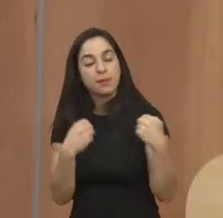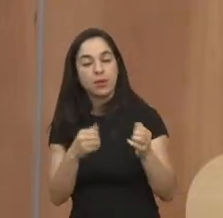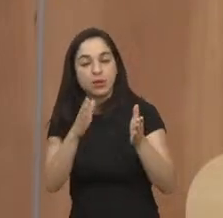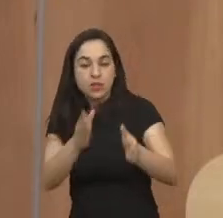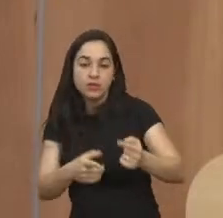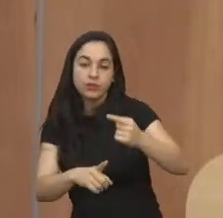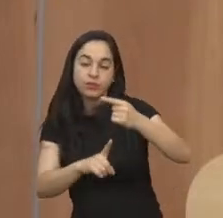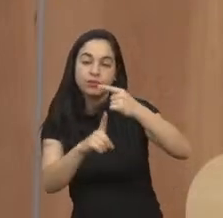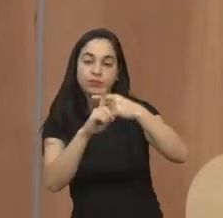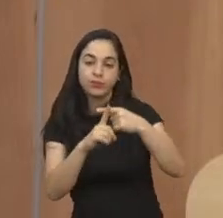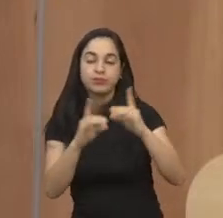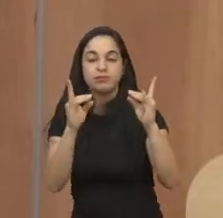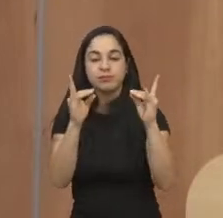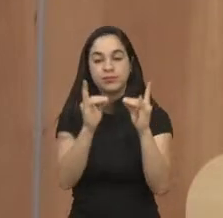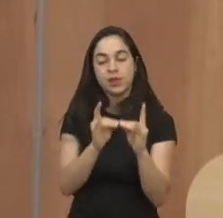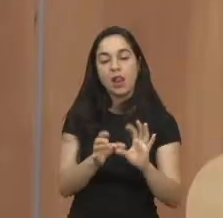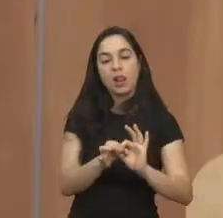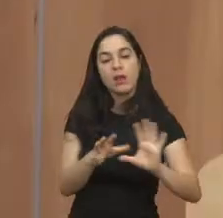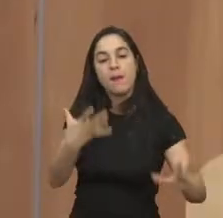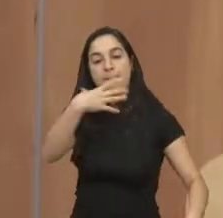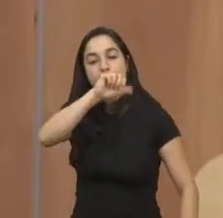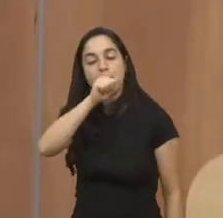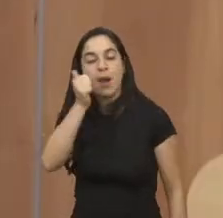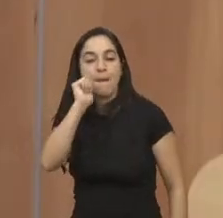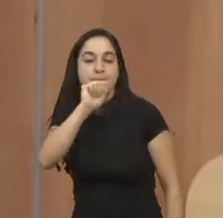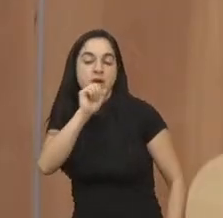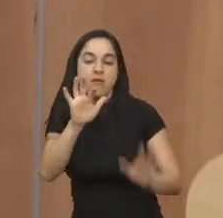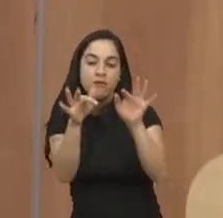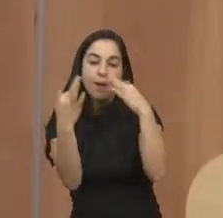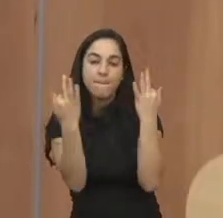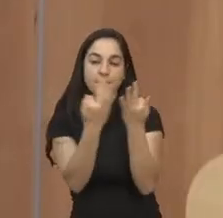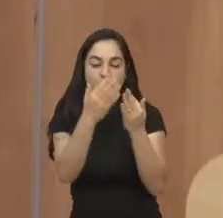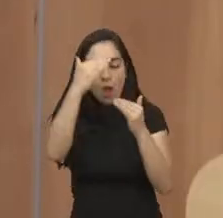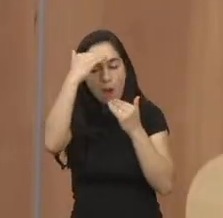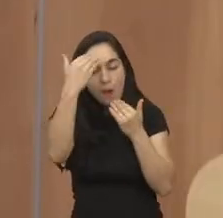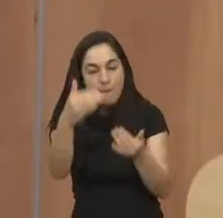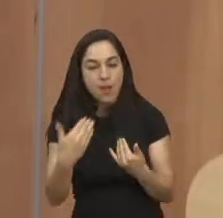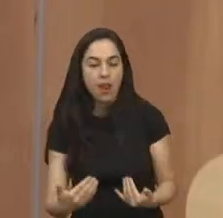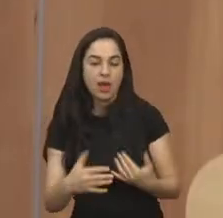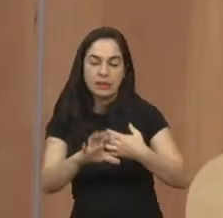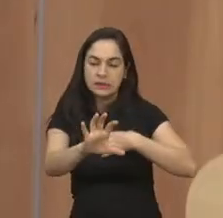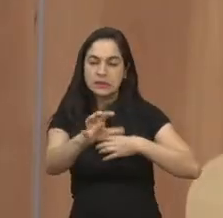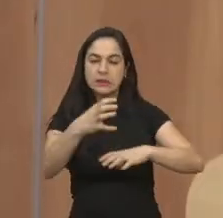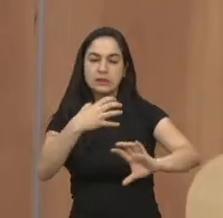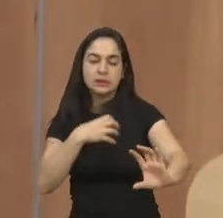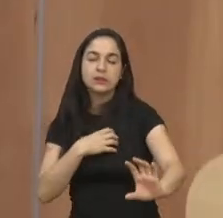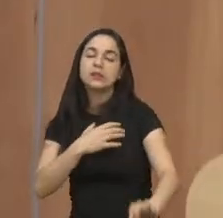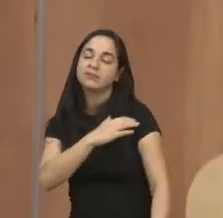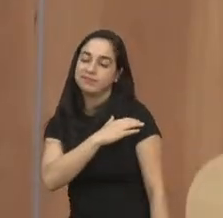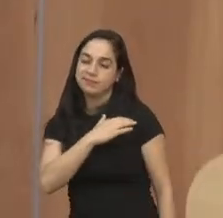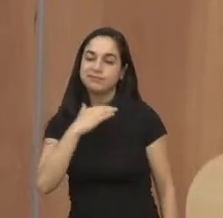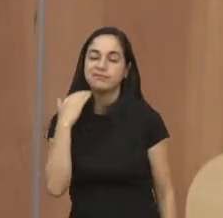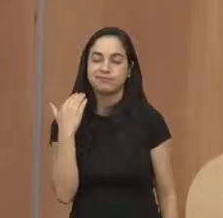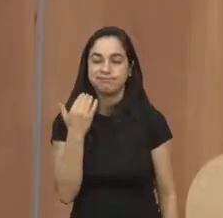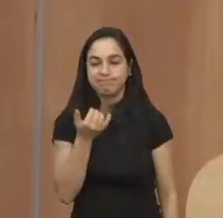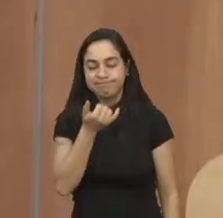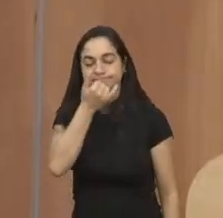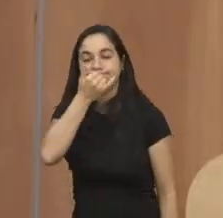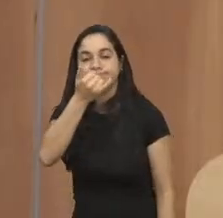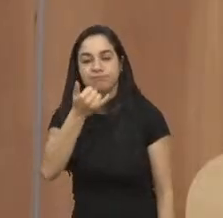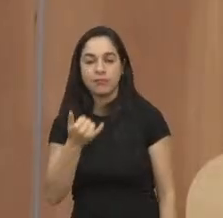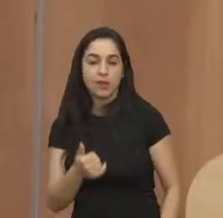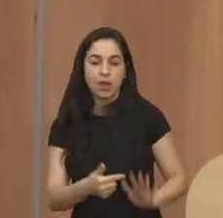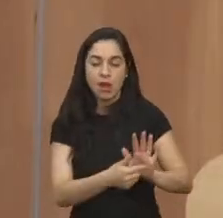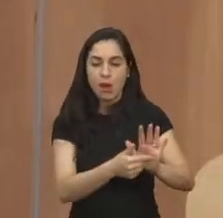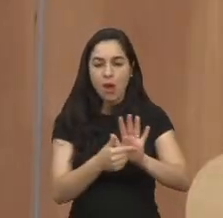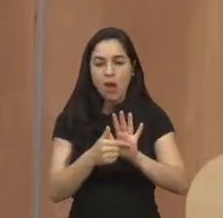familiares possam se despedir, prestar homenagem e dar sentido à perda. Podemos concluir que se trata de um momento